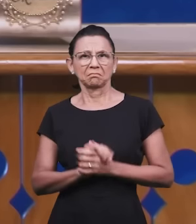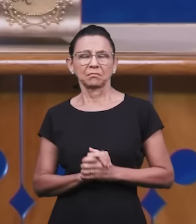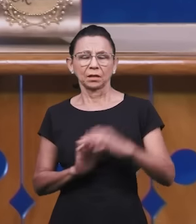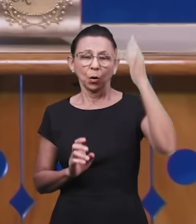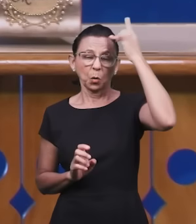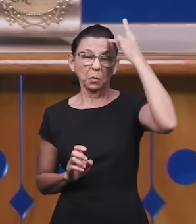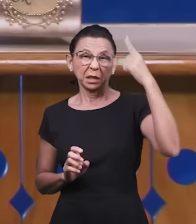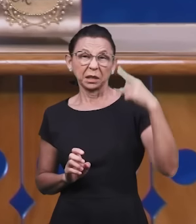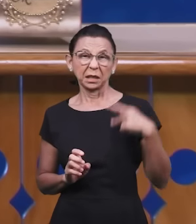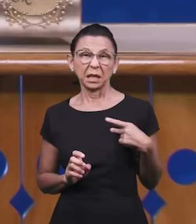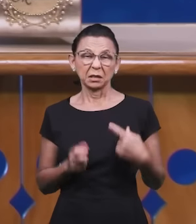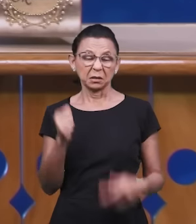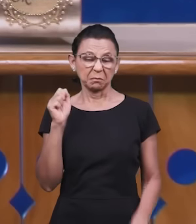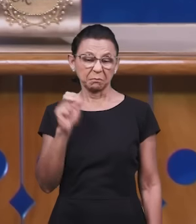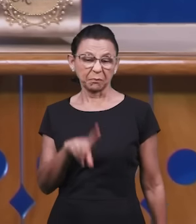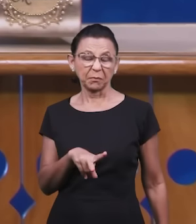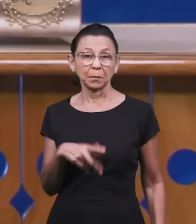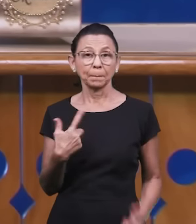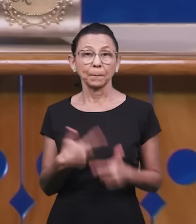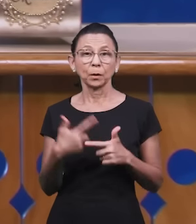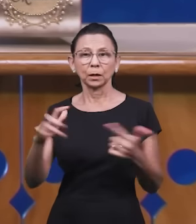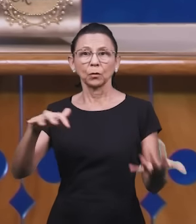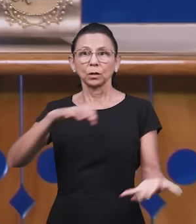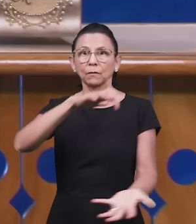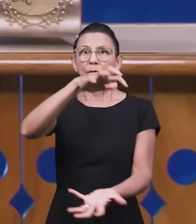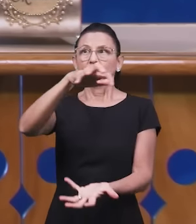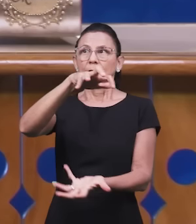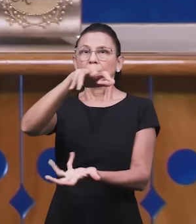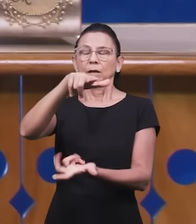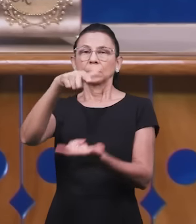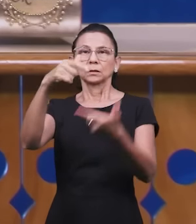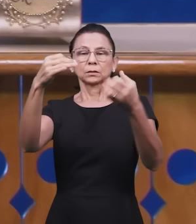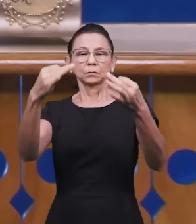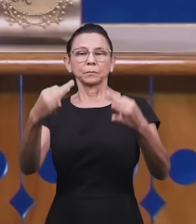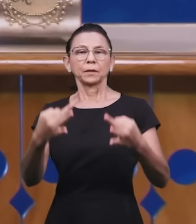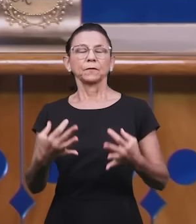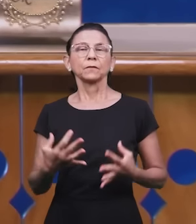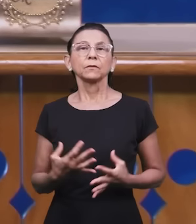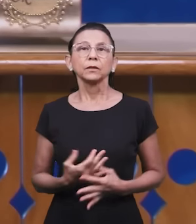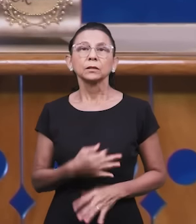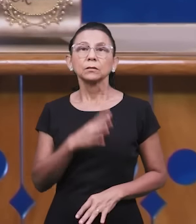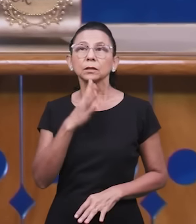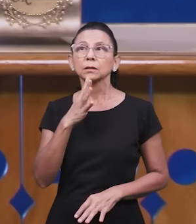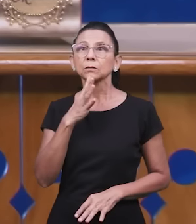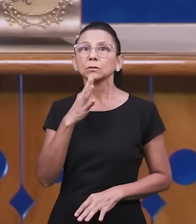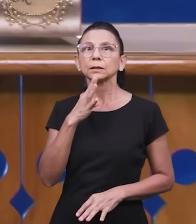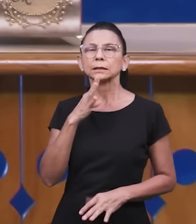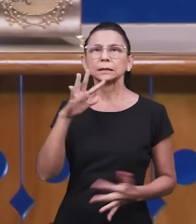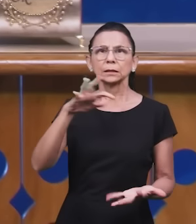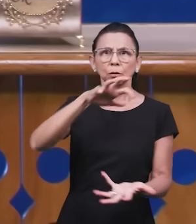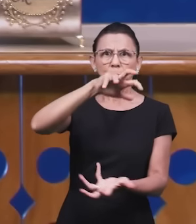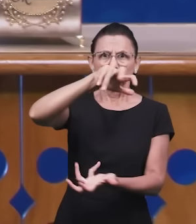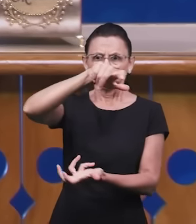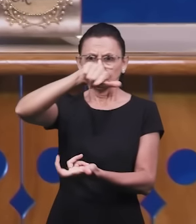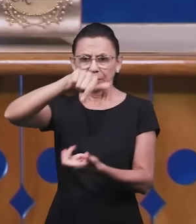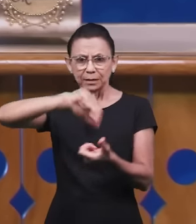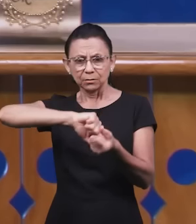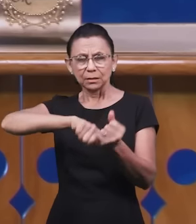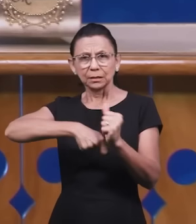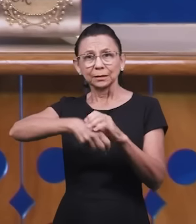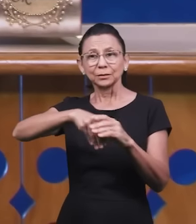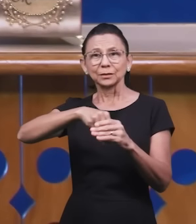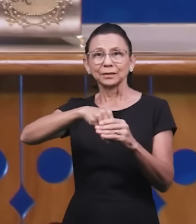homem era pequeno diante de todo o universo. E a contemplação era exatamente para o universo, conhecer o universo, os